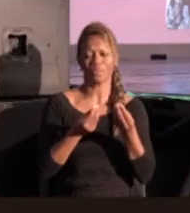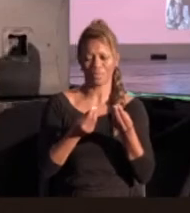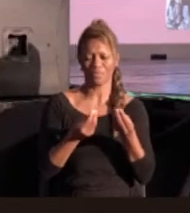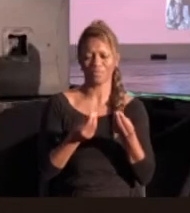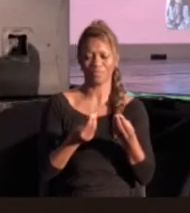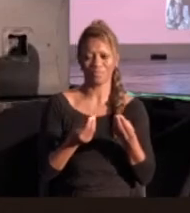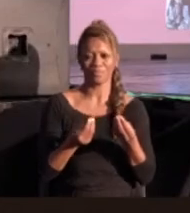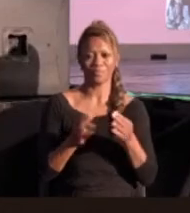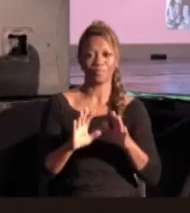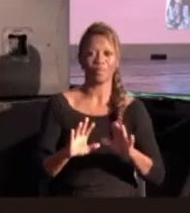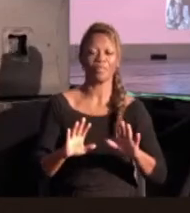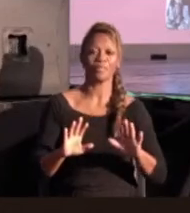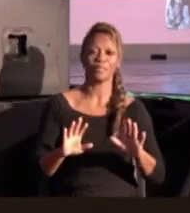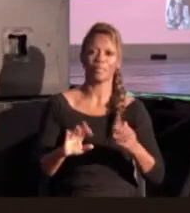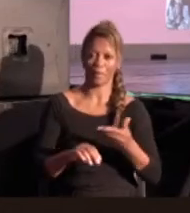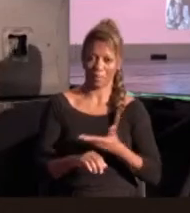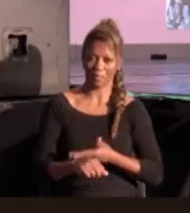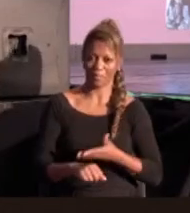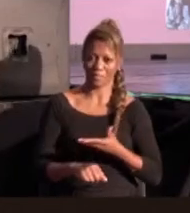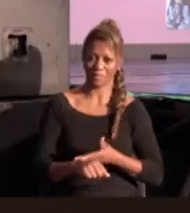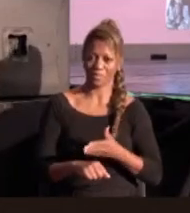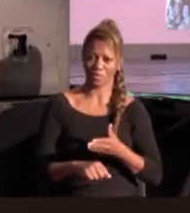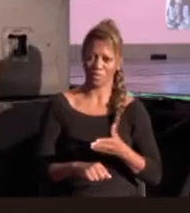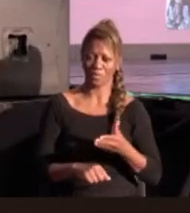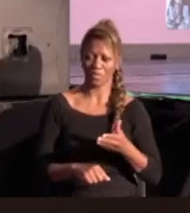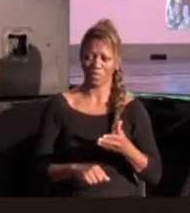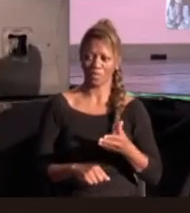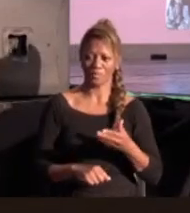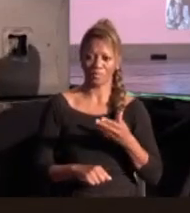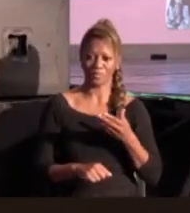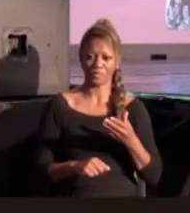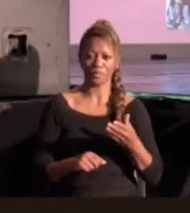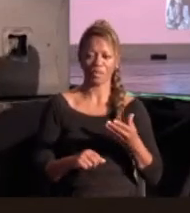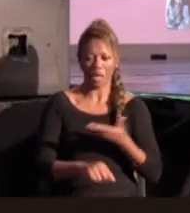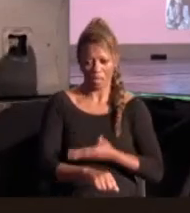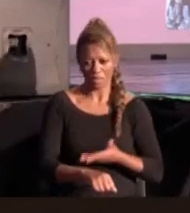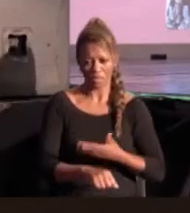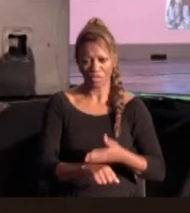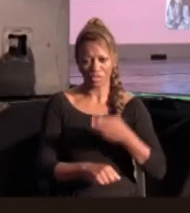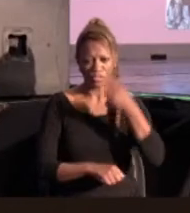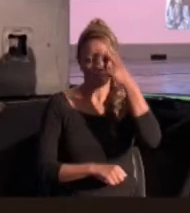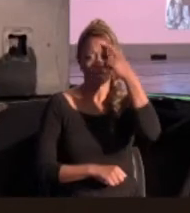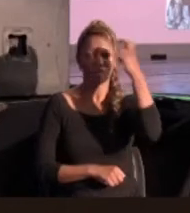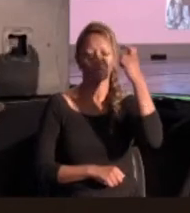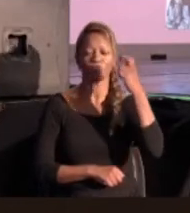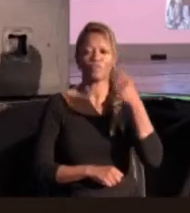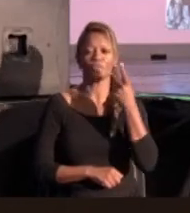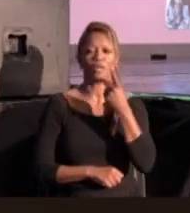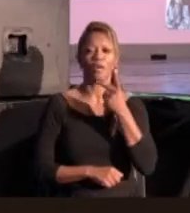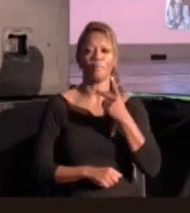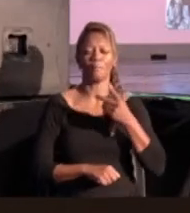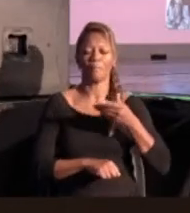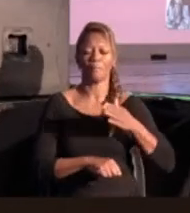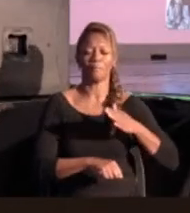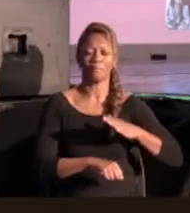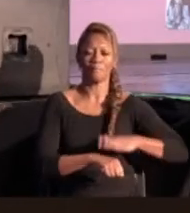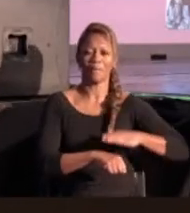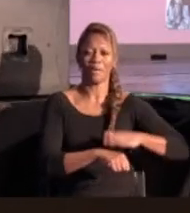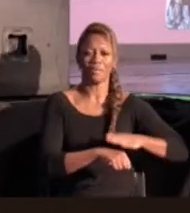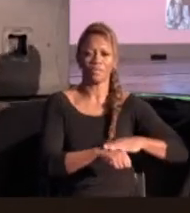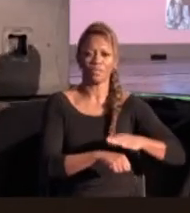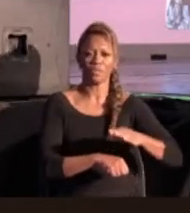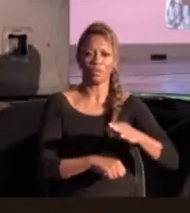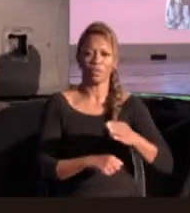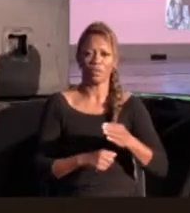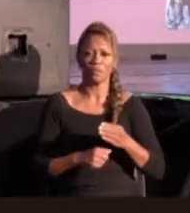No caso da tradição Yorubá, eu vou falar a partir dessa tradição da cultura Yorubá, nós podemos falar muito mais em cosmoolfato